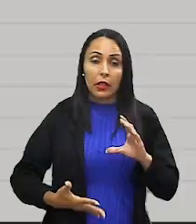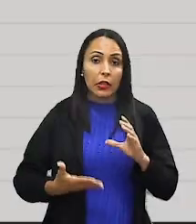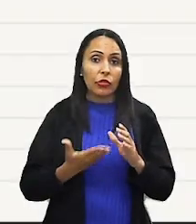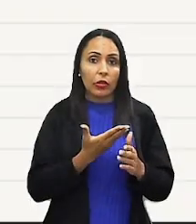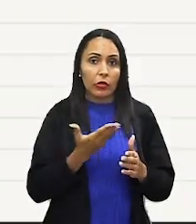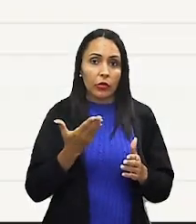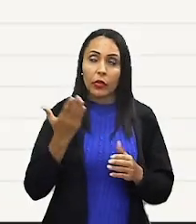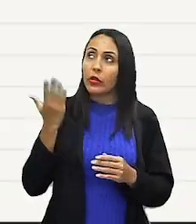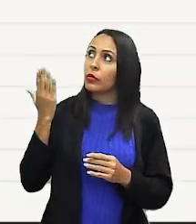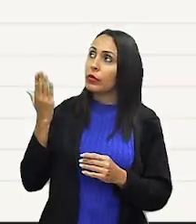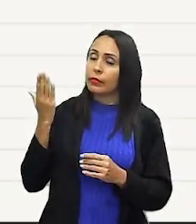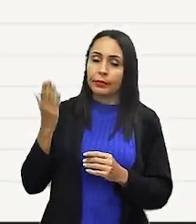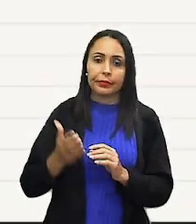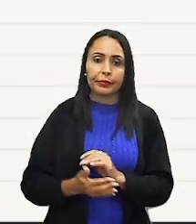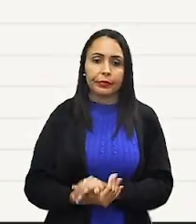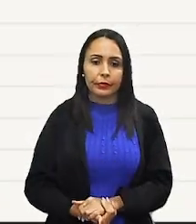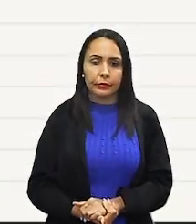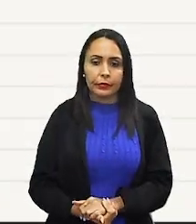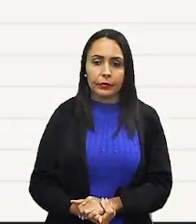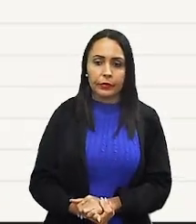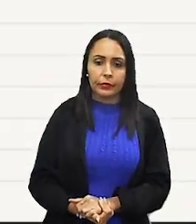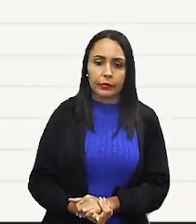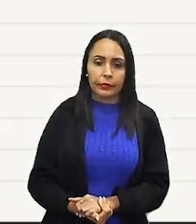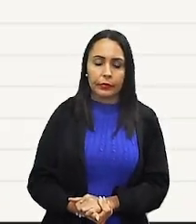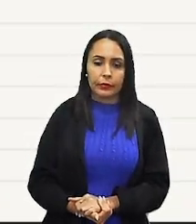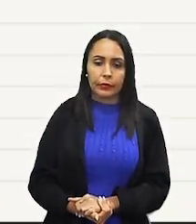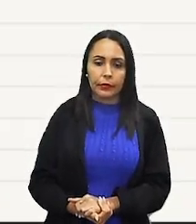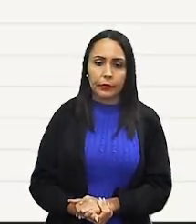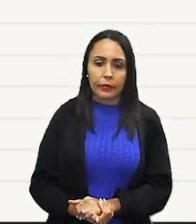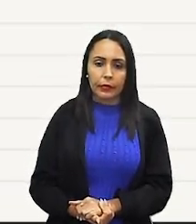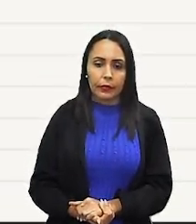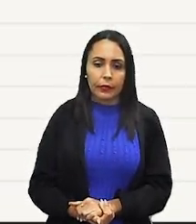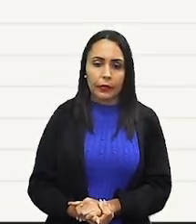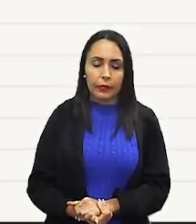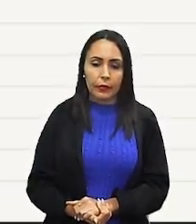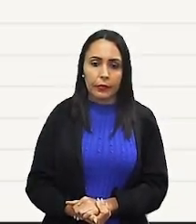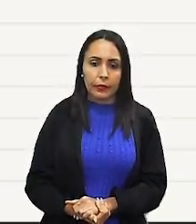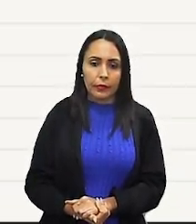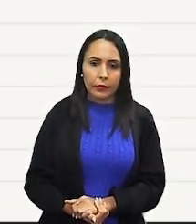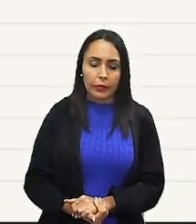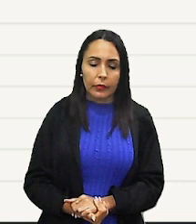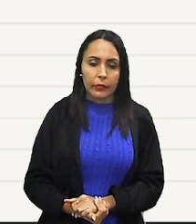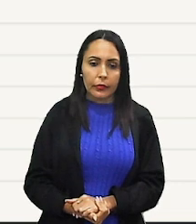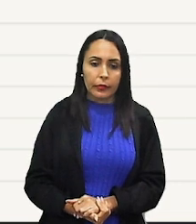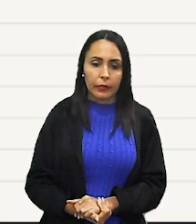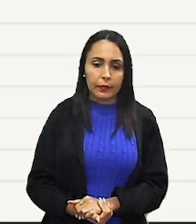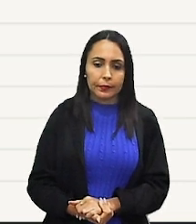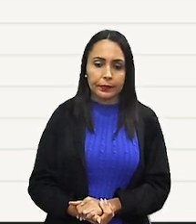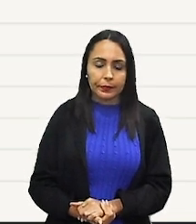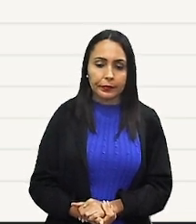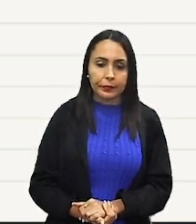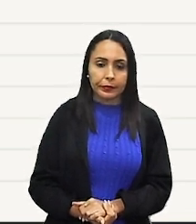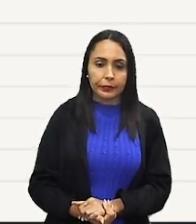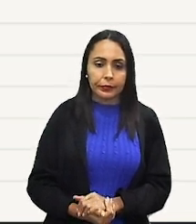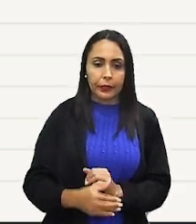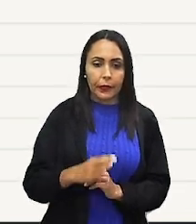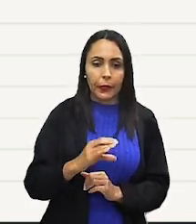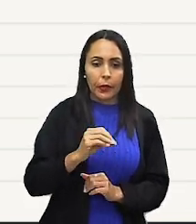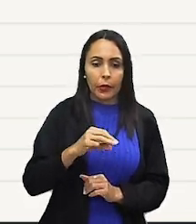vírus, vamos aproveitar logo, e eu queria que vocês colocassem aí, composição do vírus.